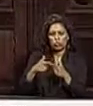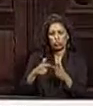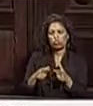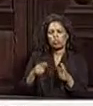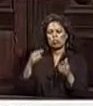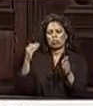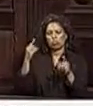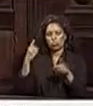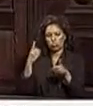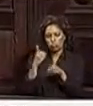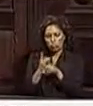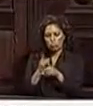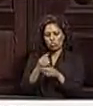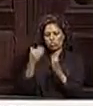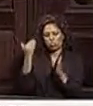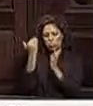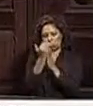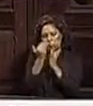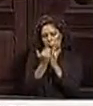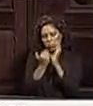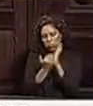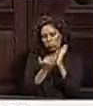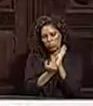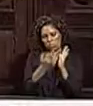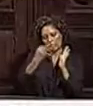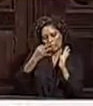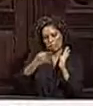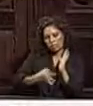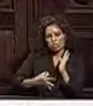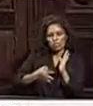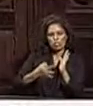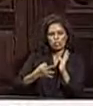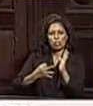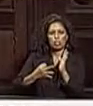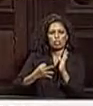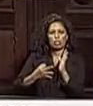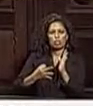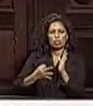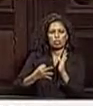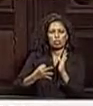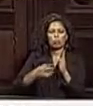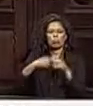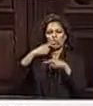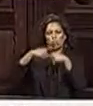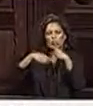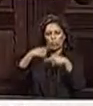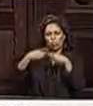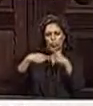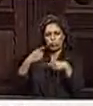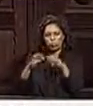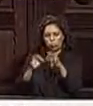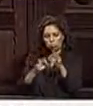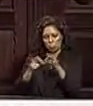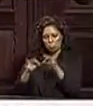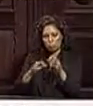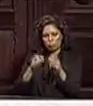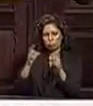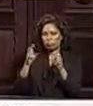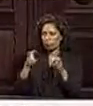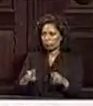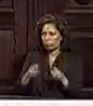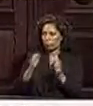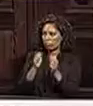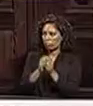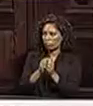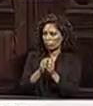projeto de lei elaborado pelas comissões depois da audiência pública, no sentido de evitar